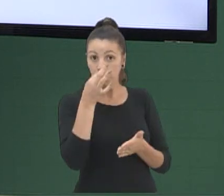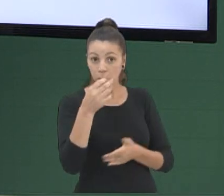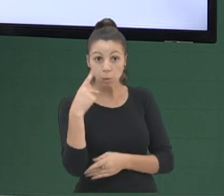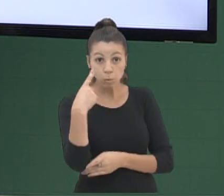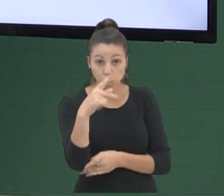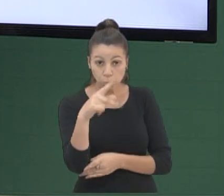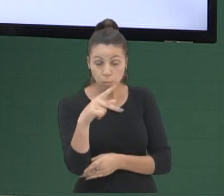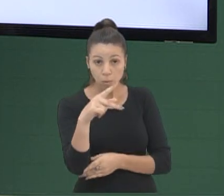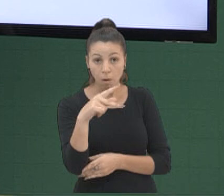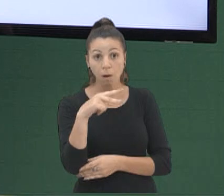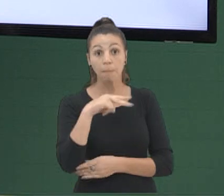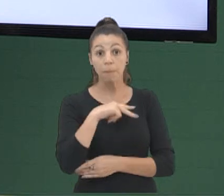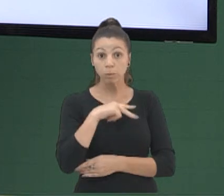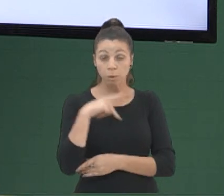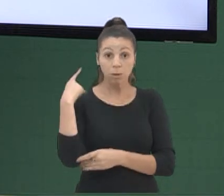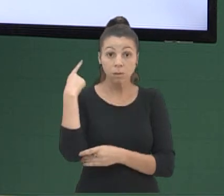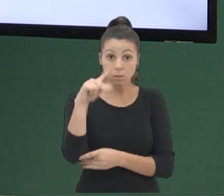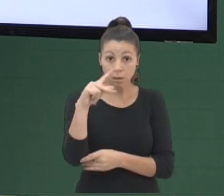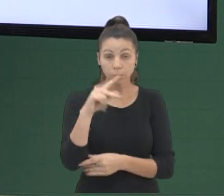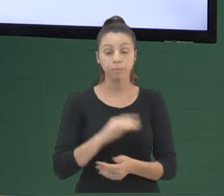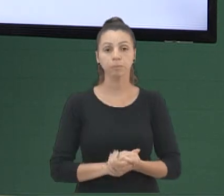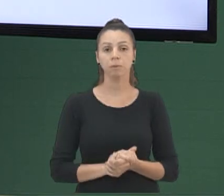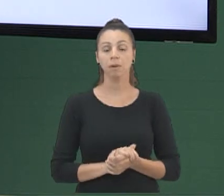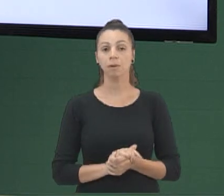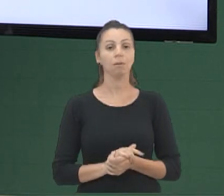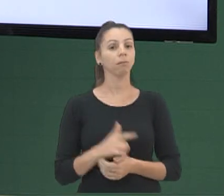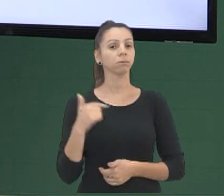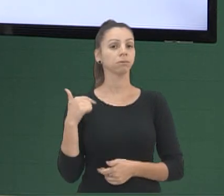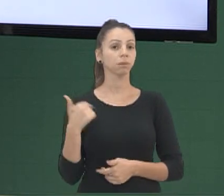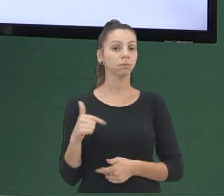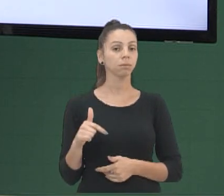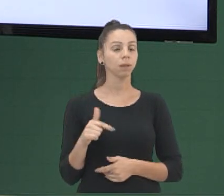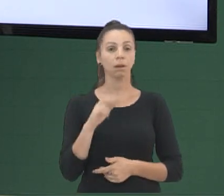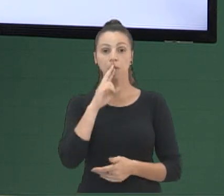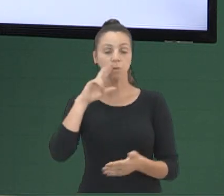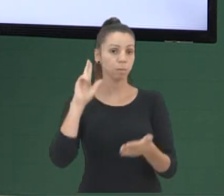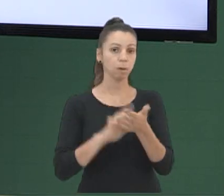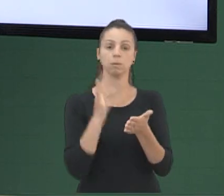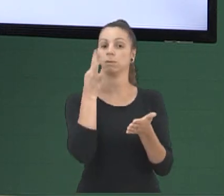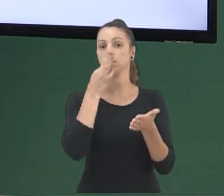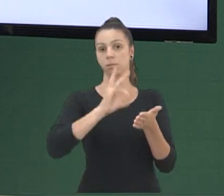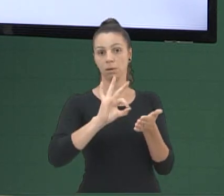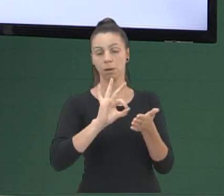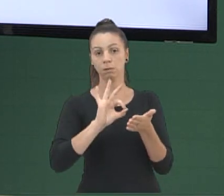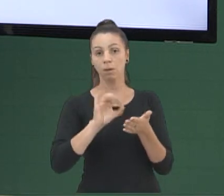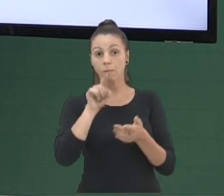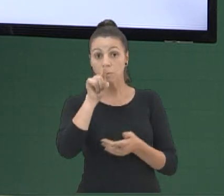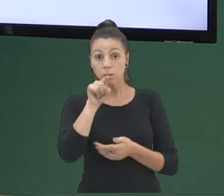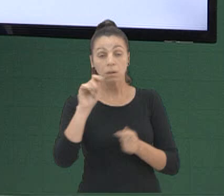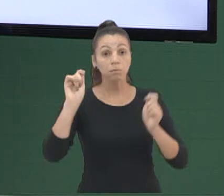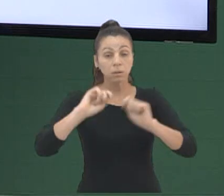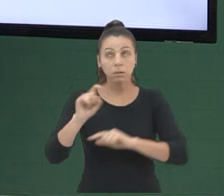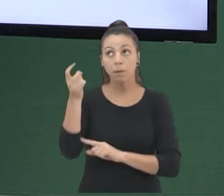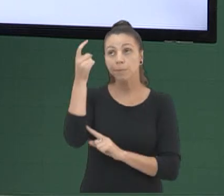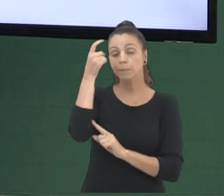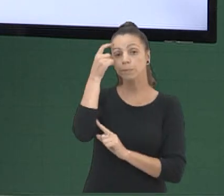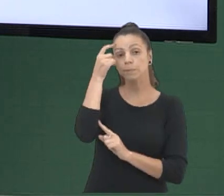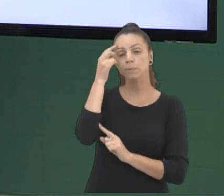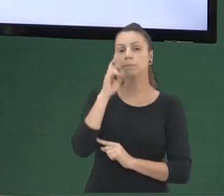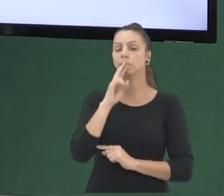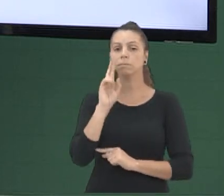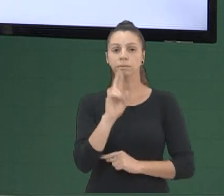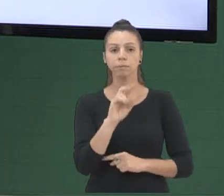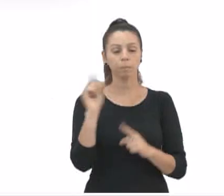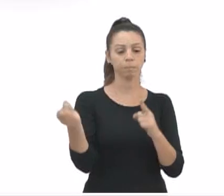É pessoal, certo? Então não tem resposta certa aqui nesse caso. Você pensa um pouquinho e vai responder.